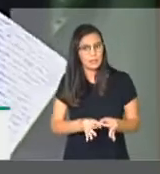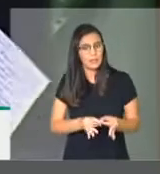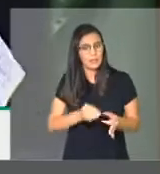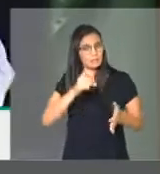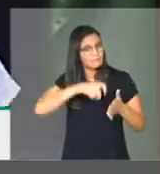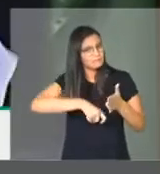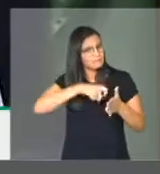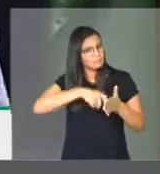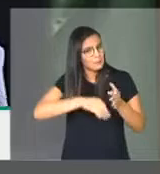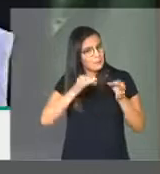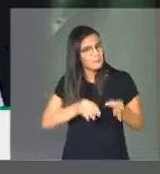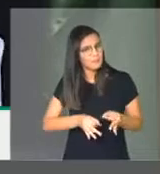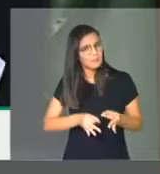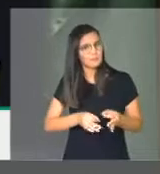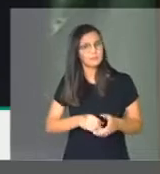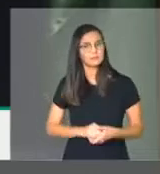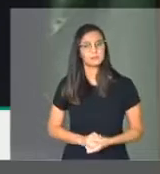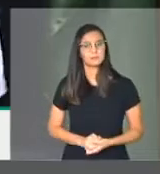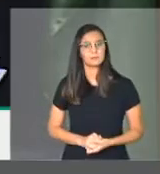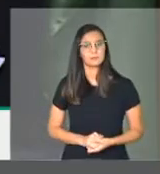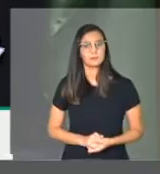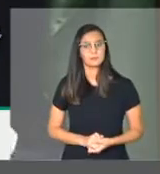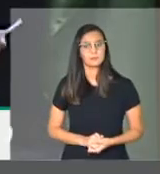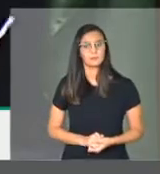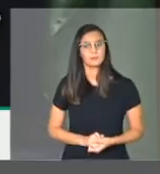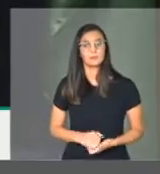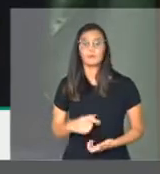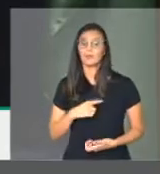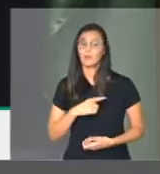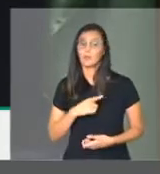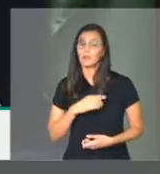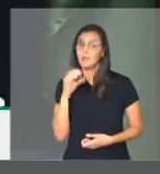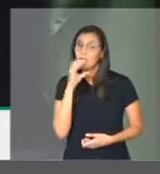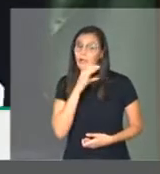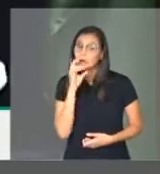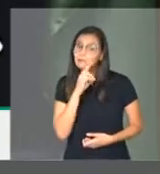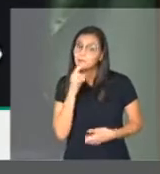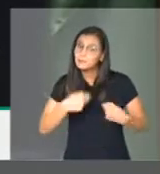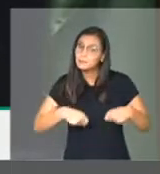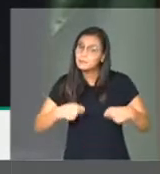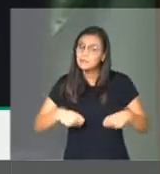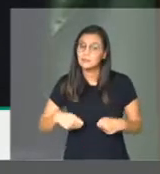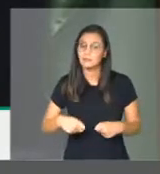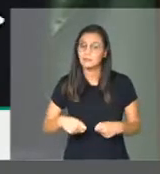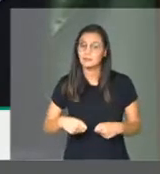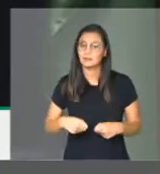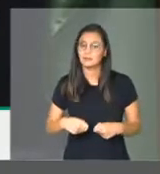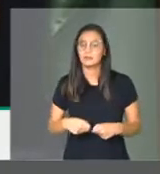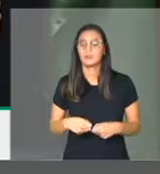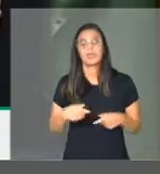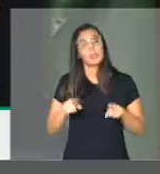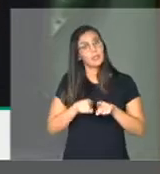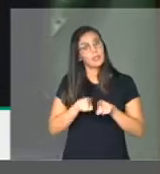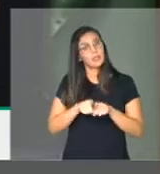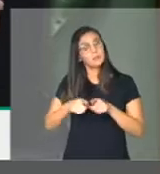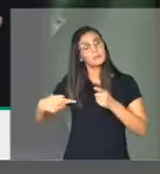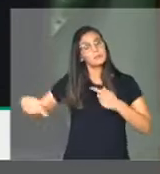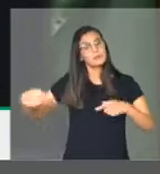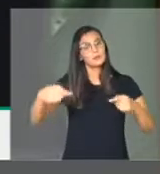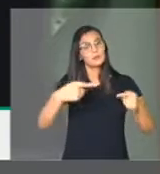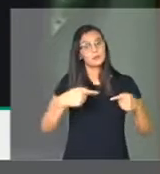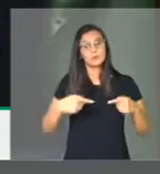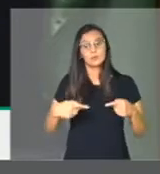subsídios sem razão de ser. Há urgência nesse debate. Há ainda um debate inescapável,